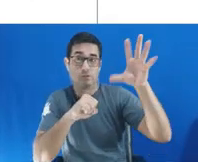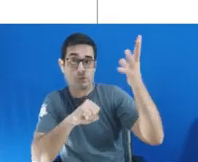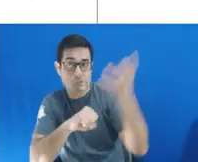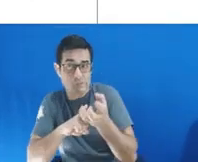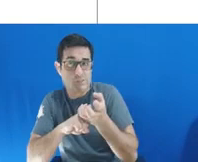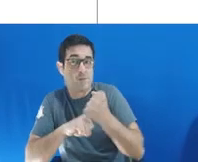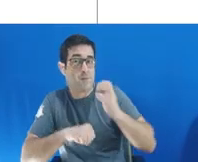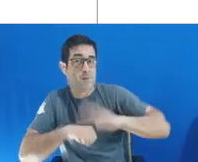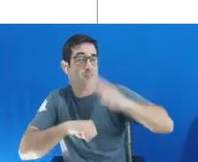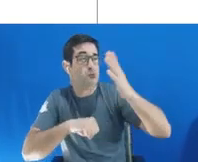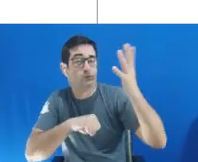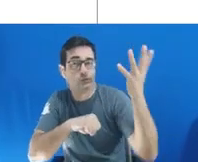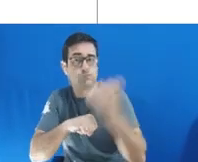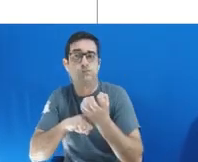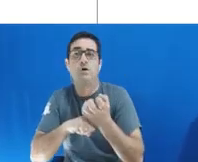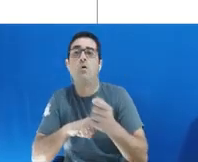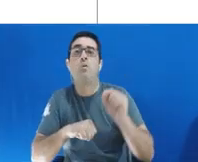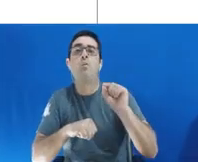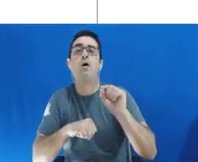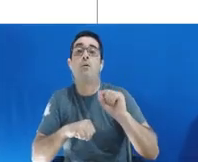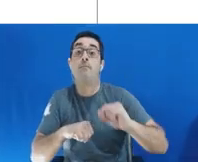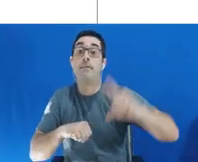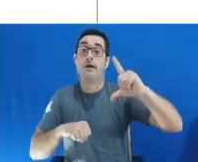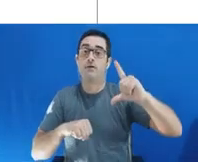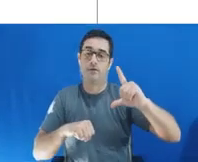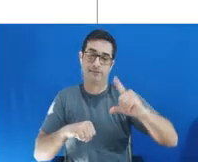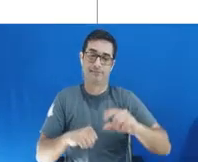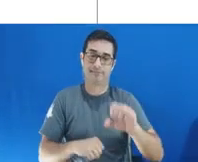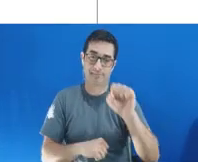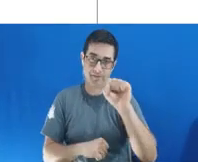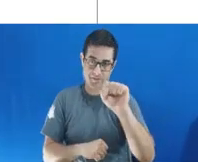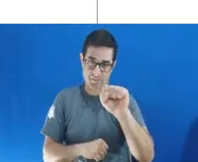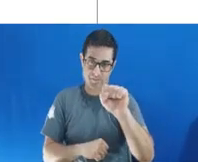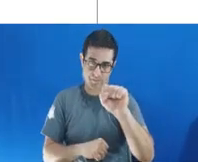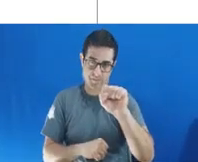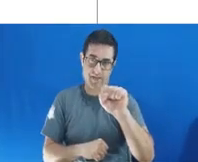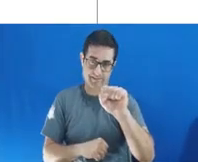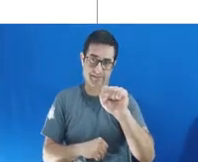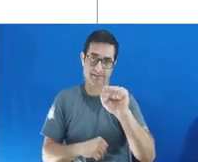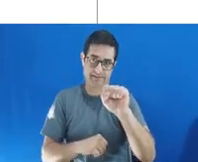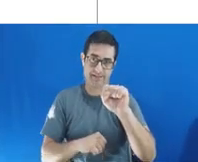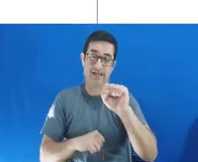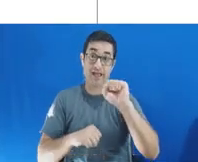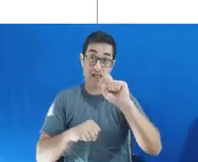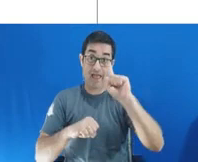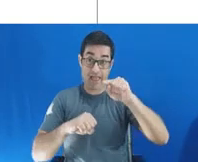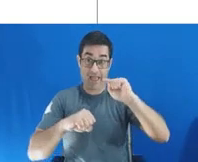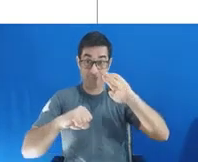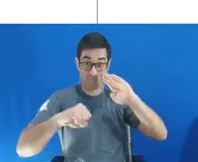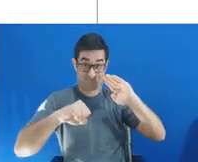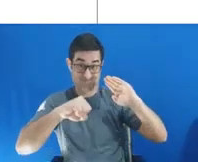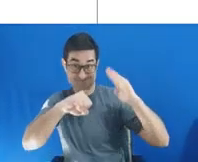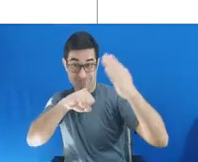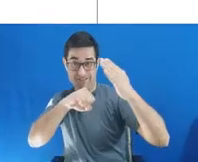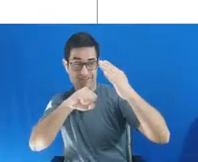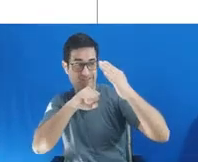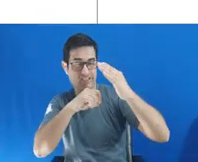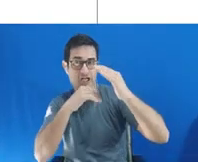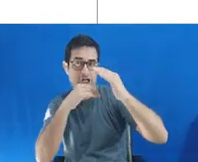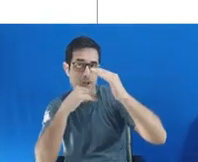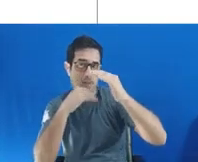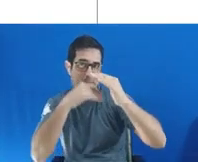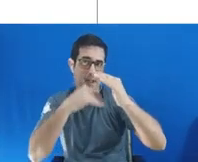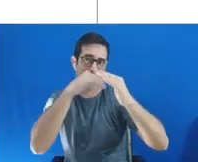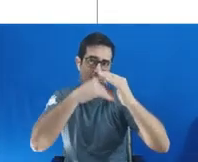Bom, lembrando que, vamos pensar aqui, ó, o S, que é a blindagem, que é o número de camadas mais internas, por enquanto a gente